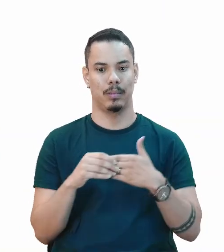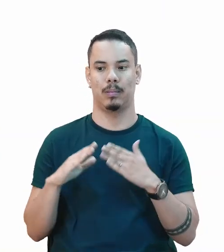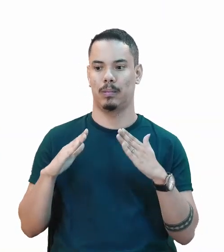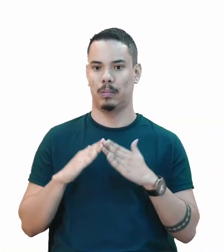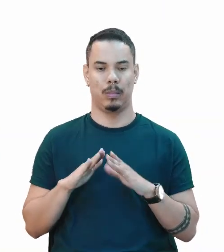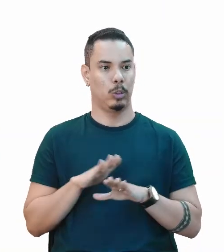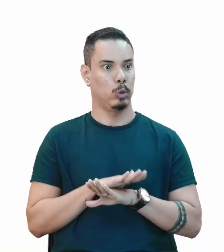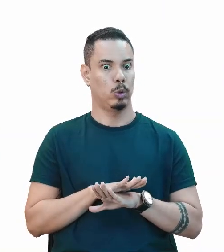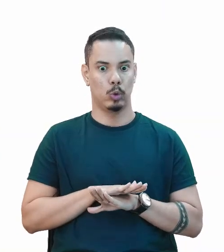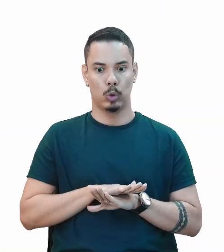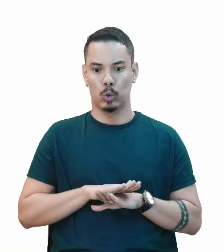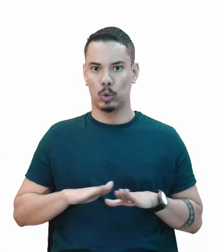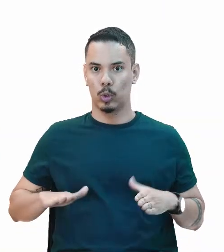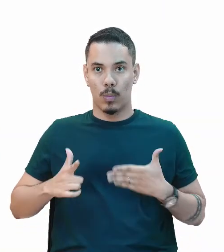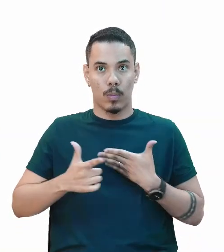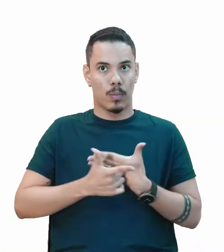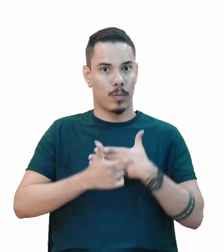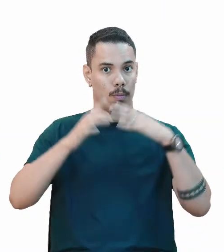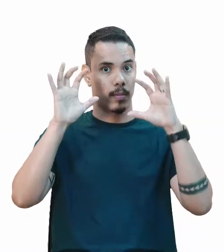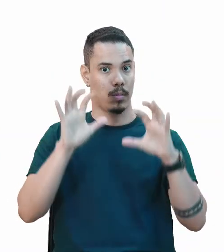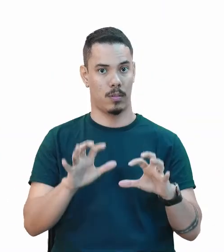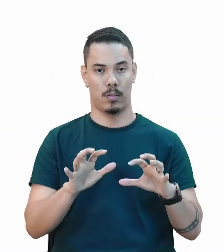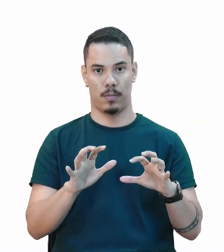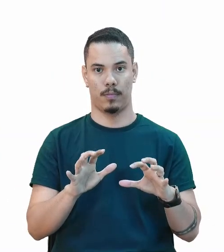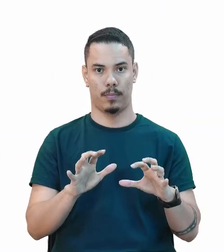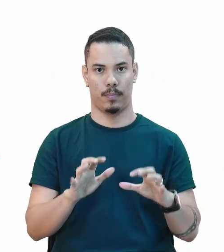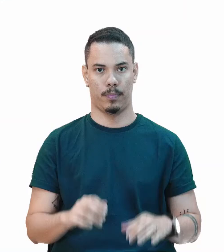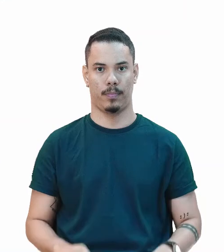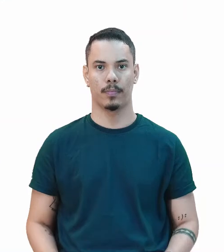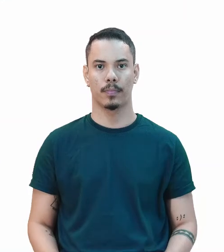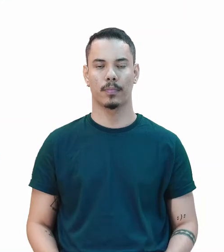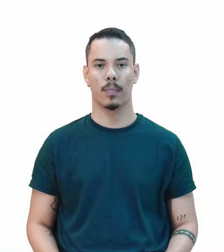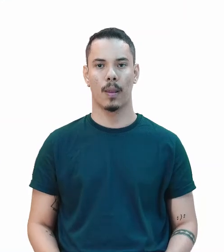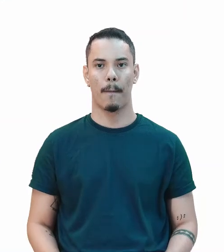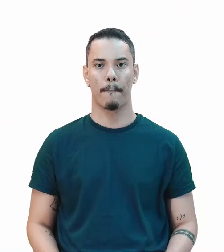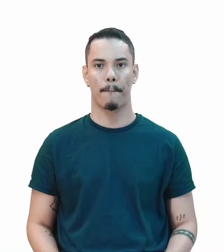função da mulher, uma das funções que ela tinha